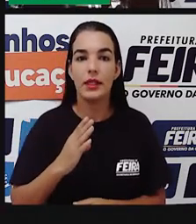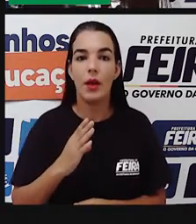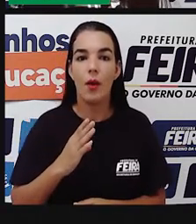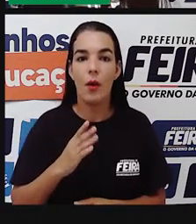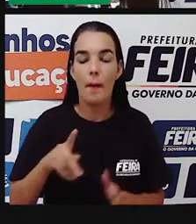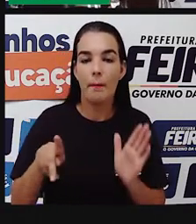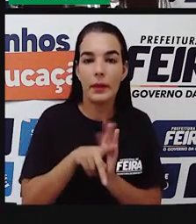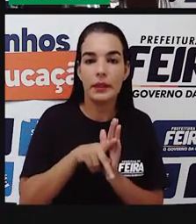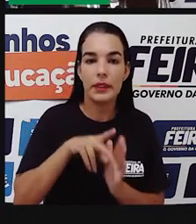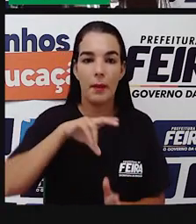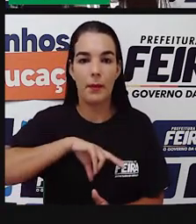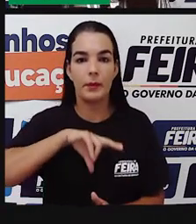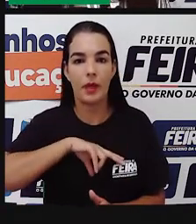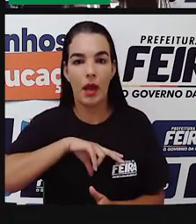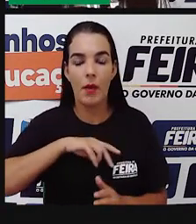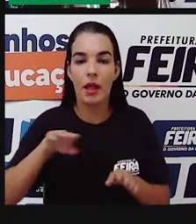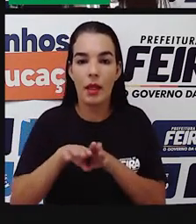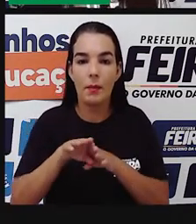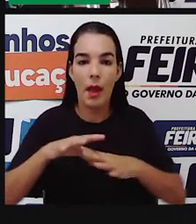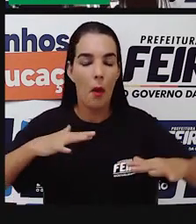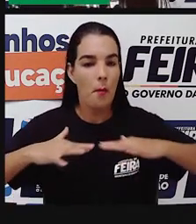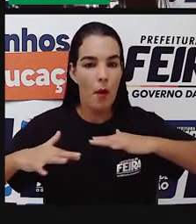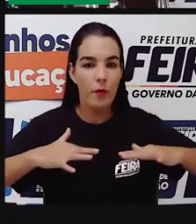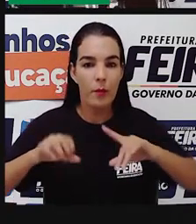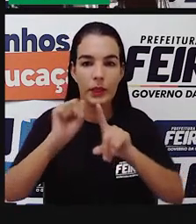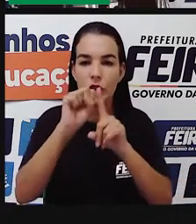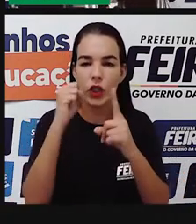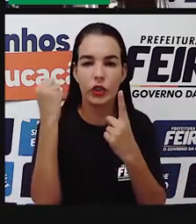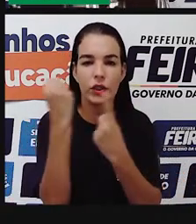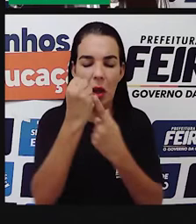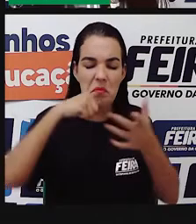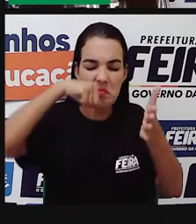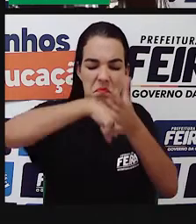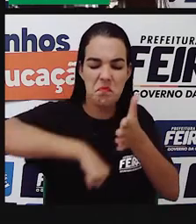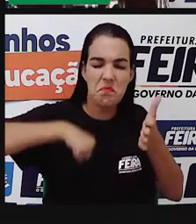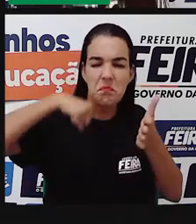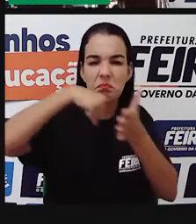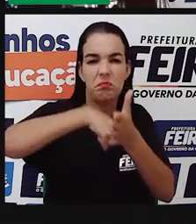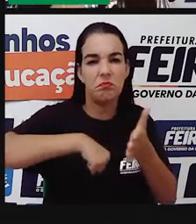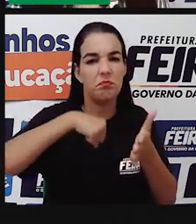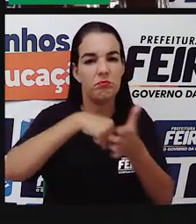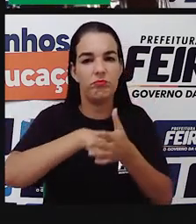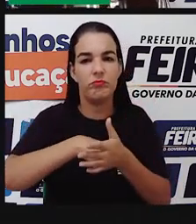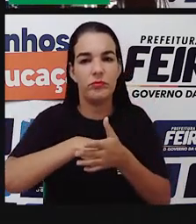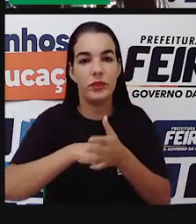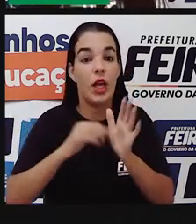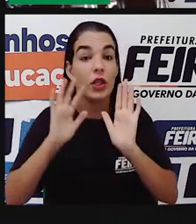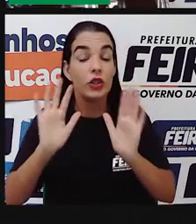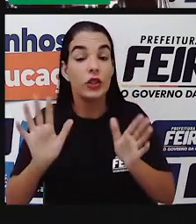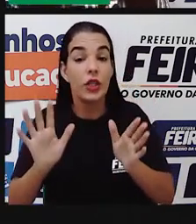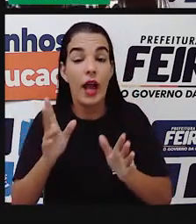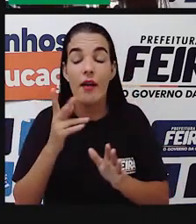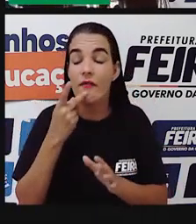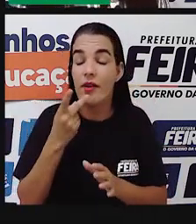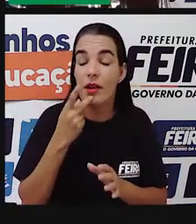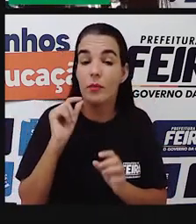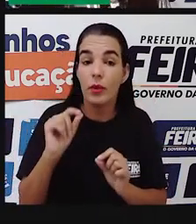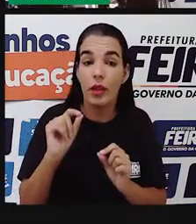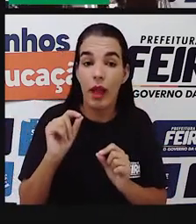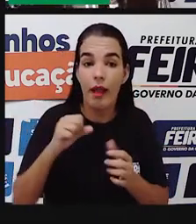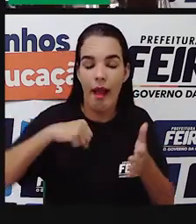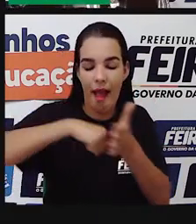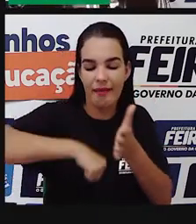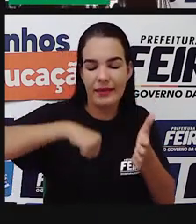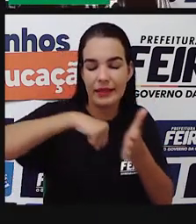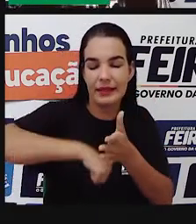os movimentos sociais de luta e resistência. Nós já falamos sobre a